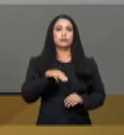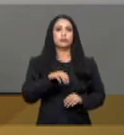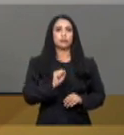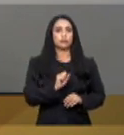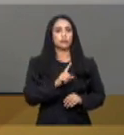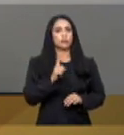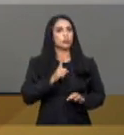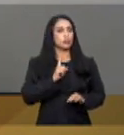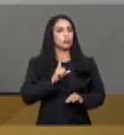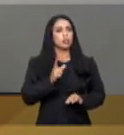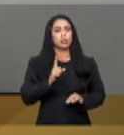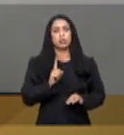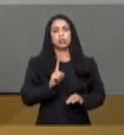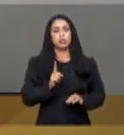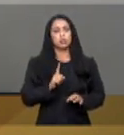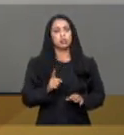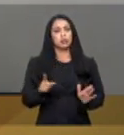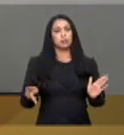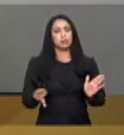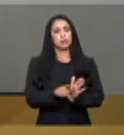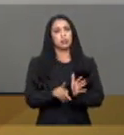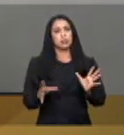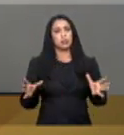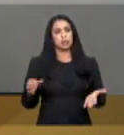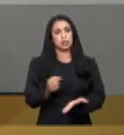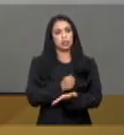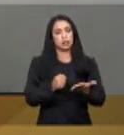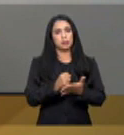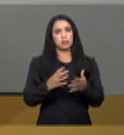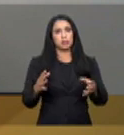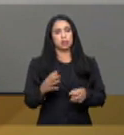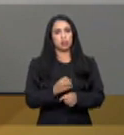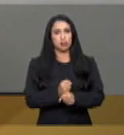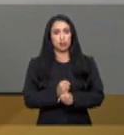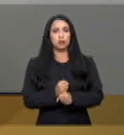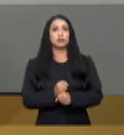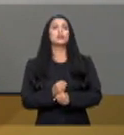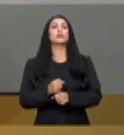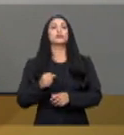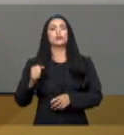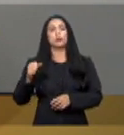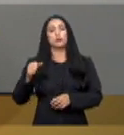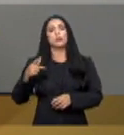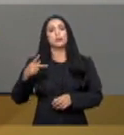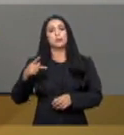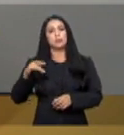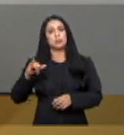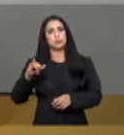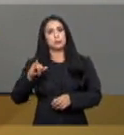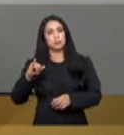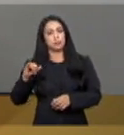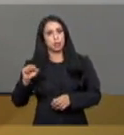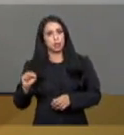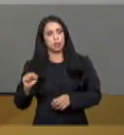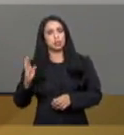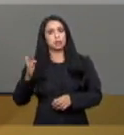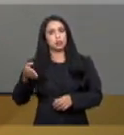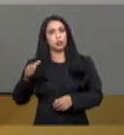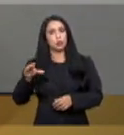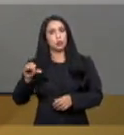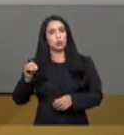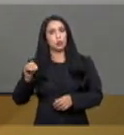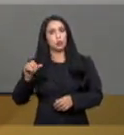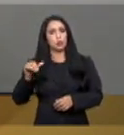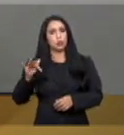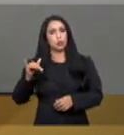não compõe a base de cálculo para a incidência do PIS e da COFINS. Transcrevo, como disse, está no voto que distribui